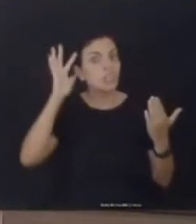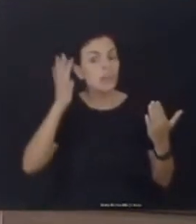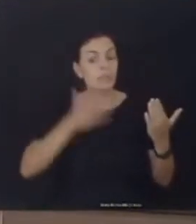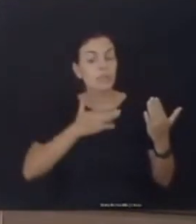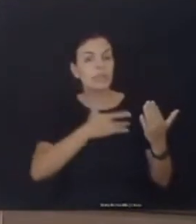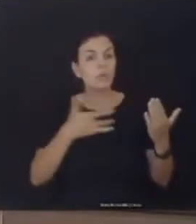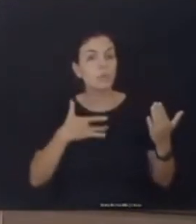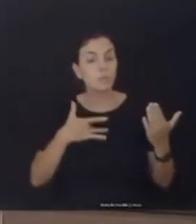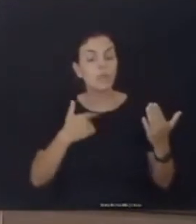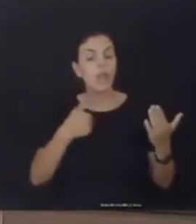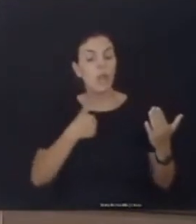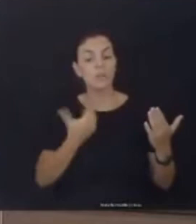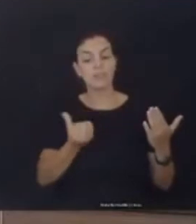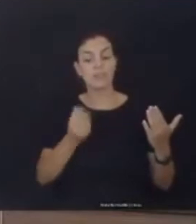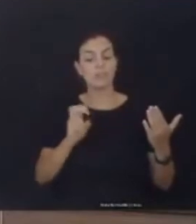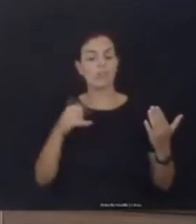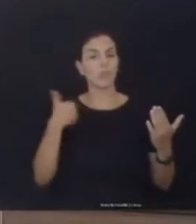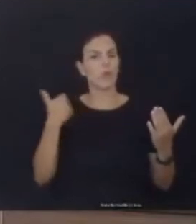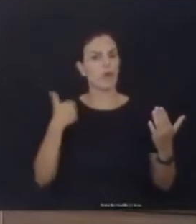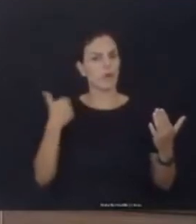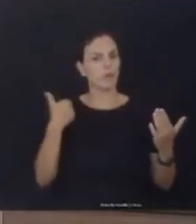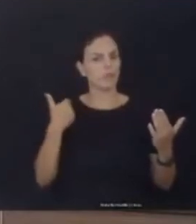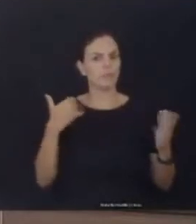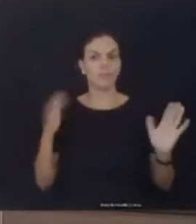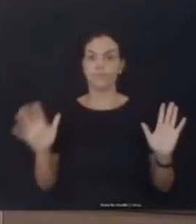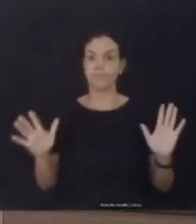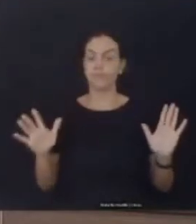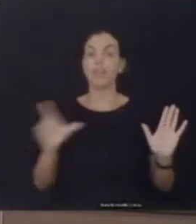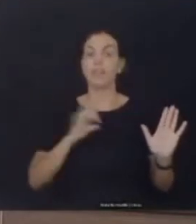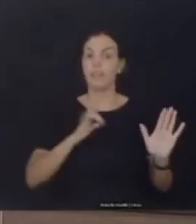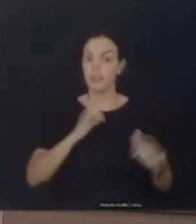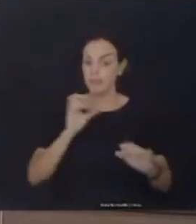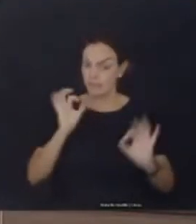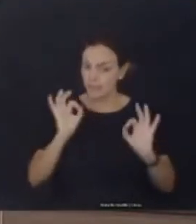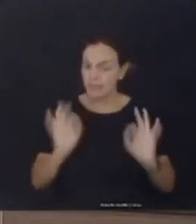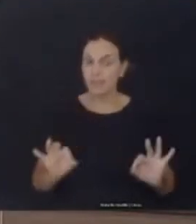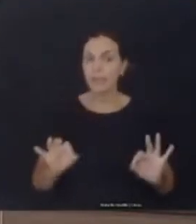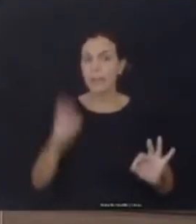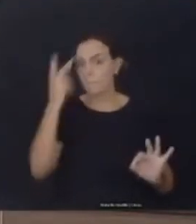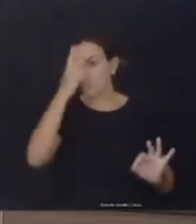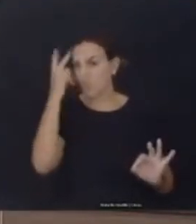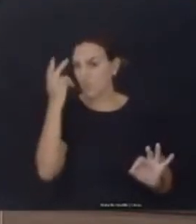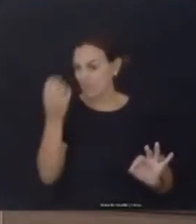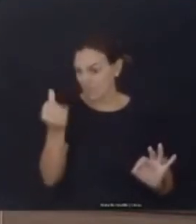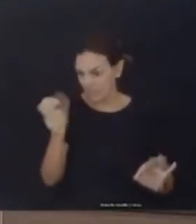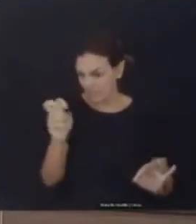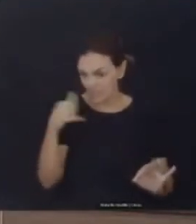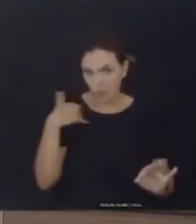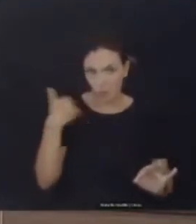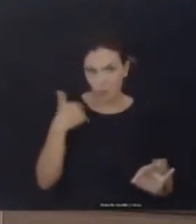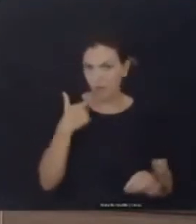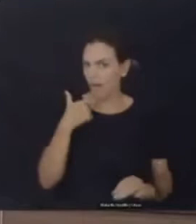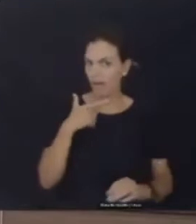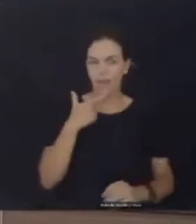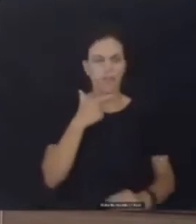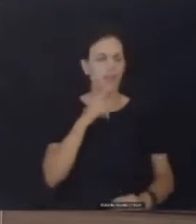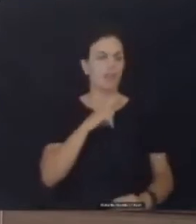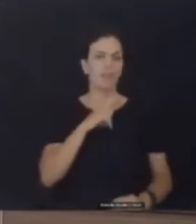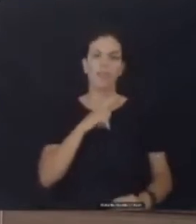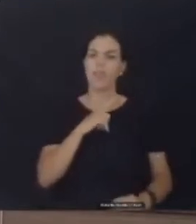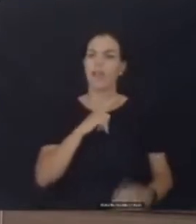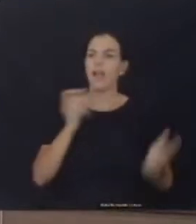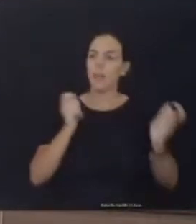65. Mas tenho certeza absoluta que ninguém aos 65 anos tem condições de fazer o trabalho de um guarda municipal a